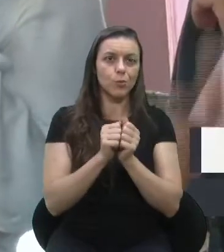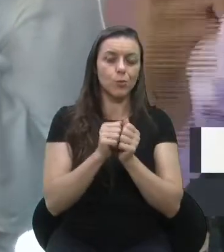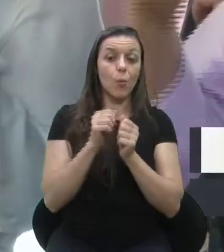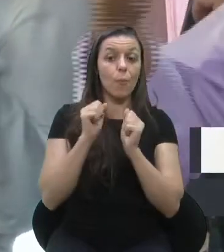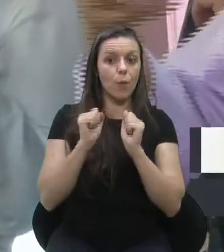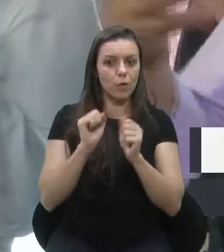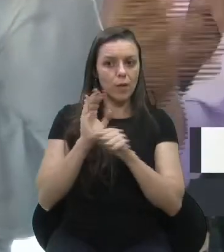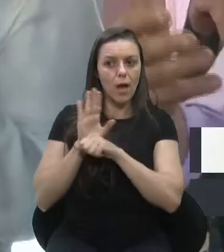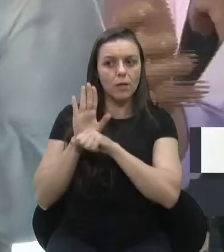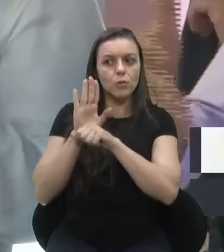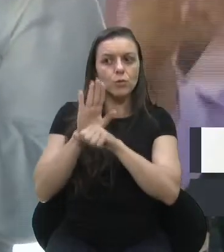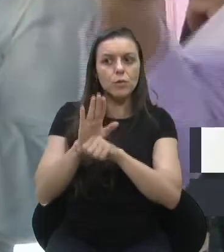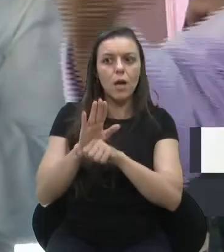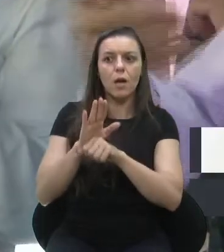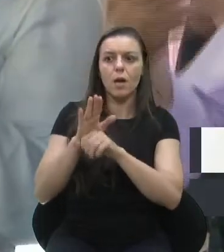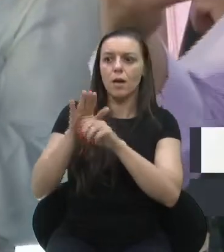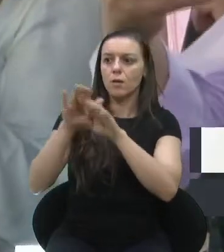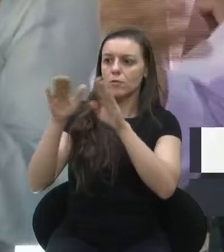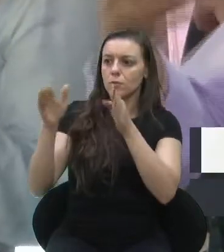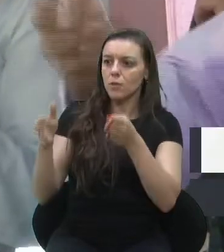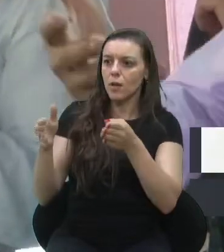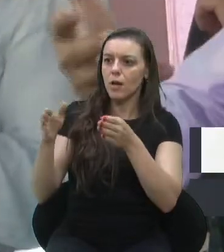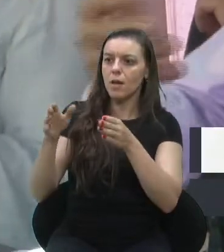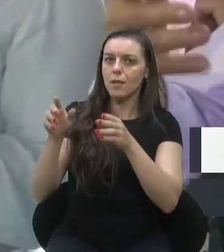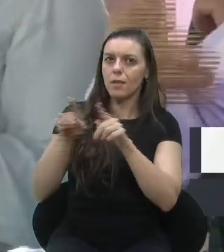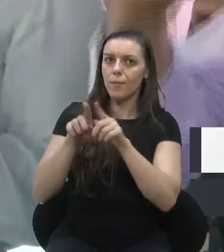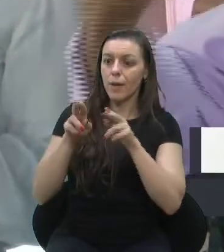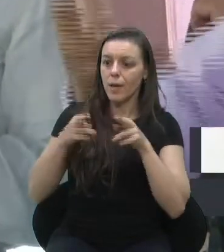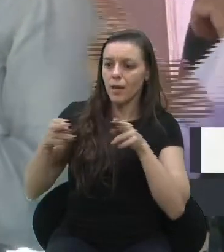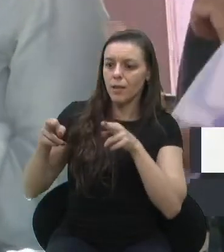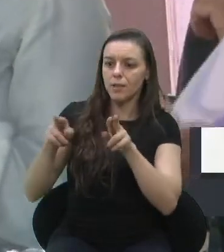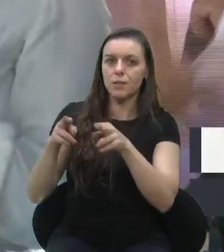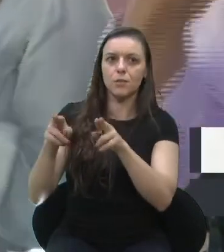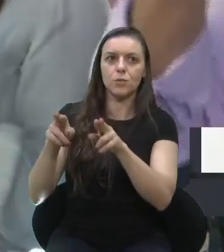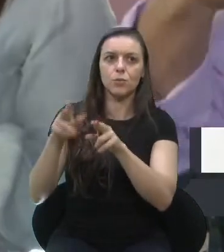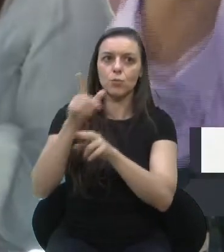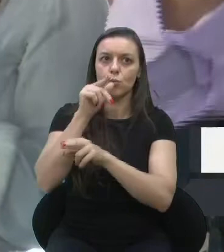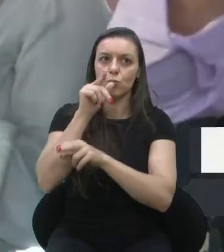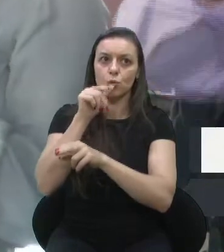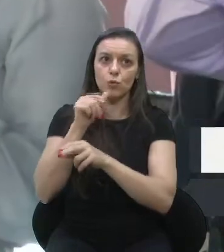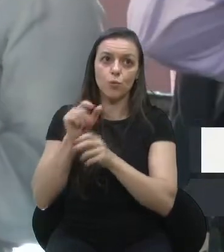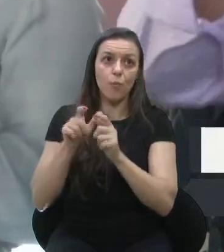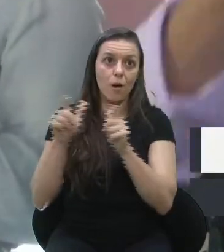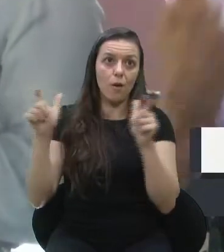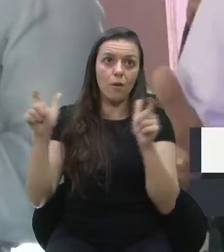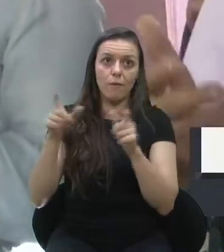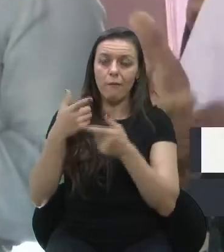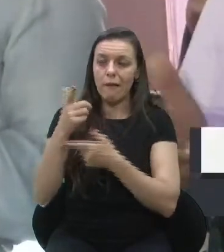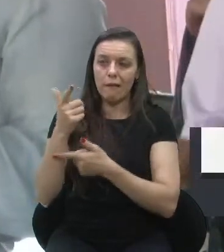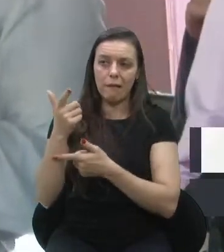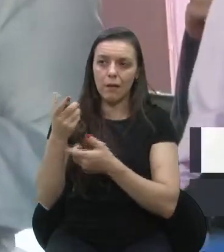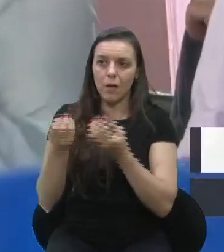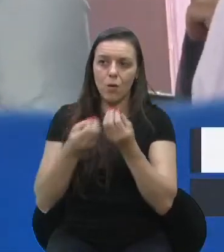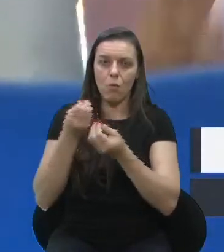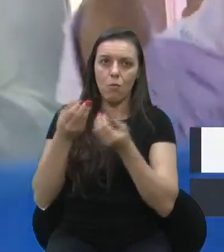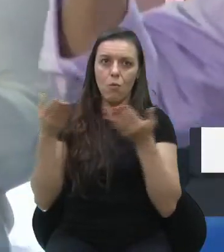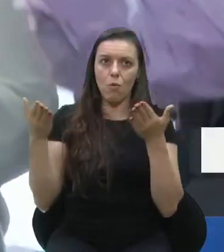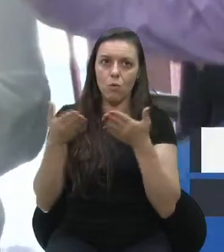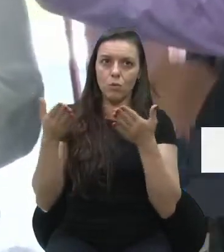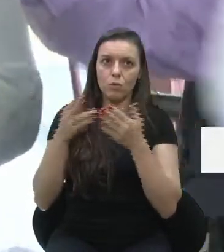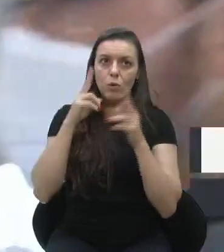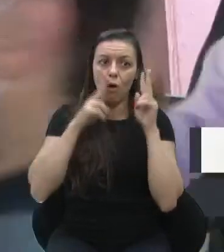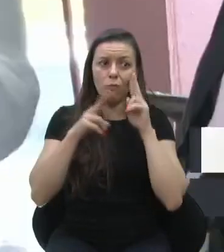auxiliar um depósito açudes maiores Com certeza não teria como eu hoje para amanhã que eu vi